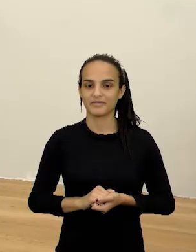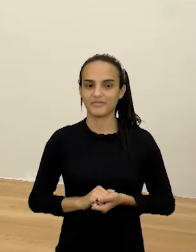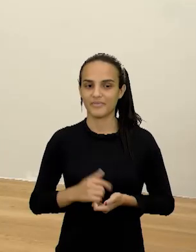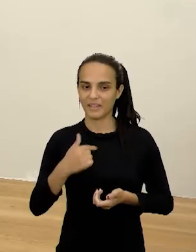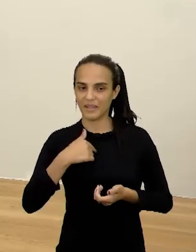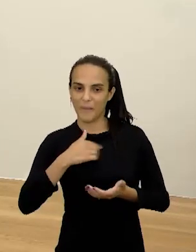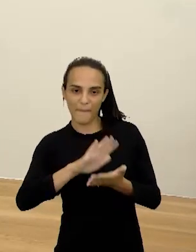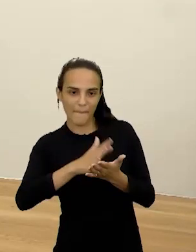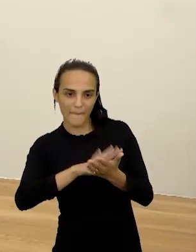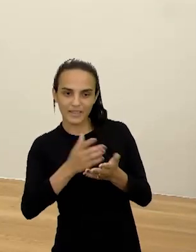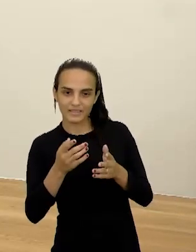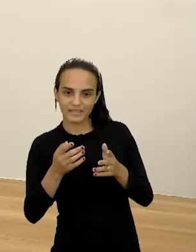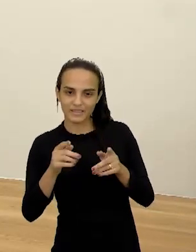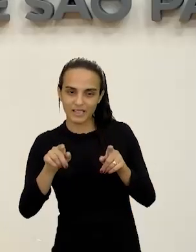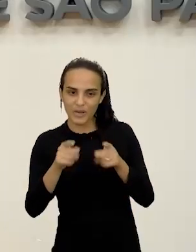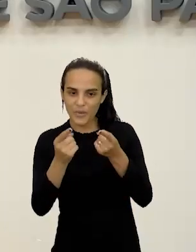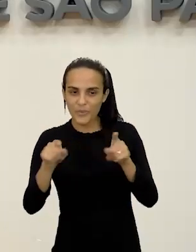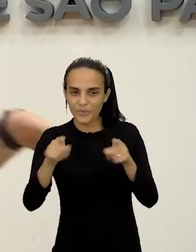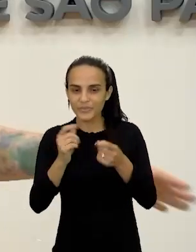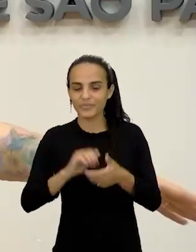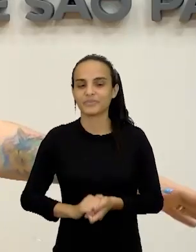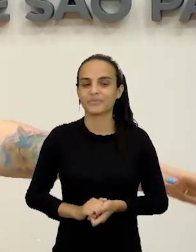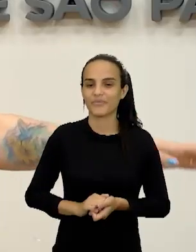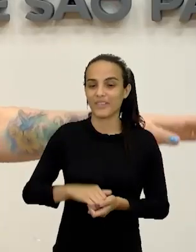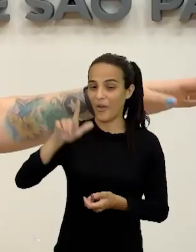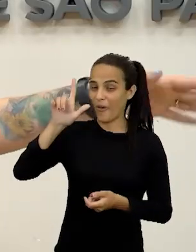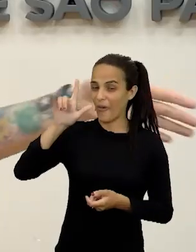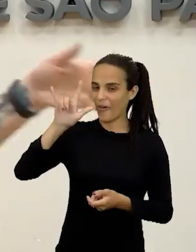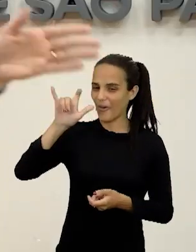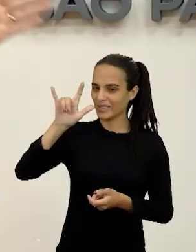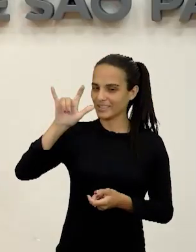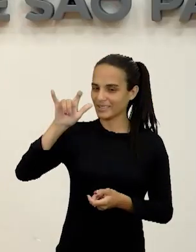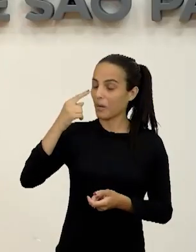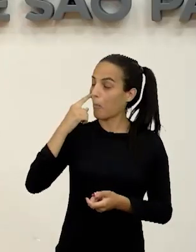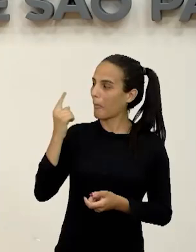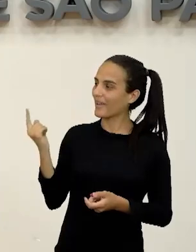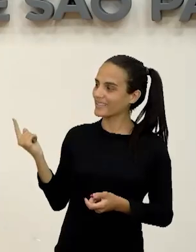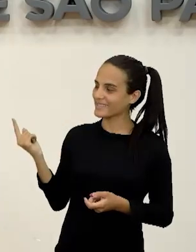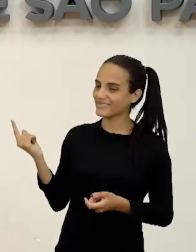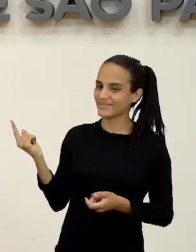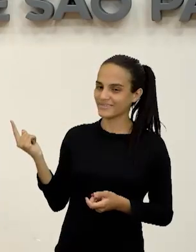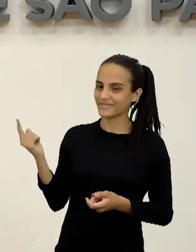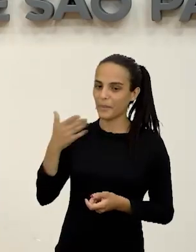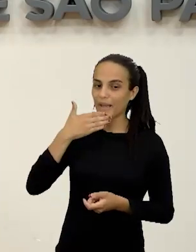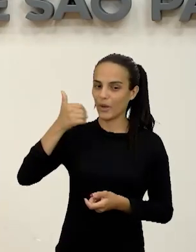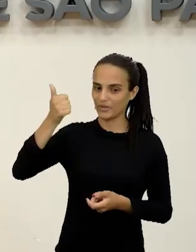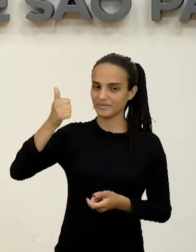fazer divulgação. O Instagram é melhor aqui, ó, mais melhor de bom, cadê?